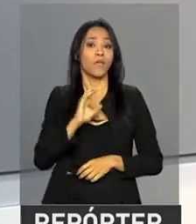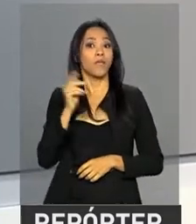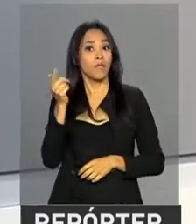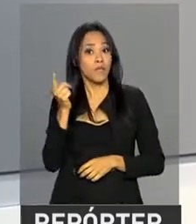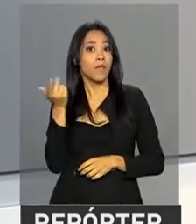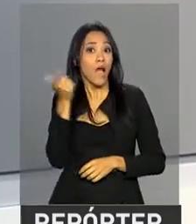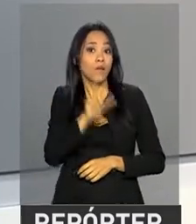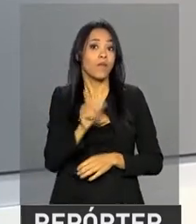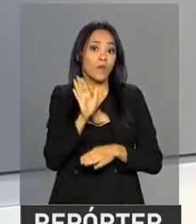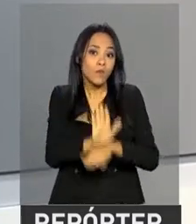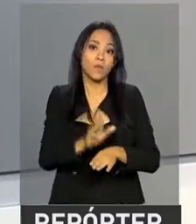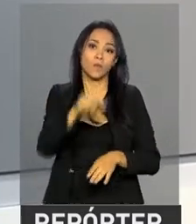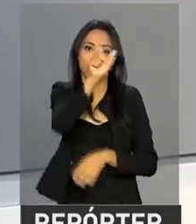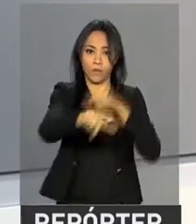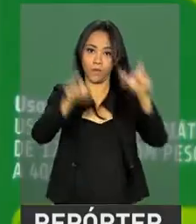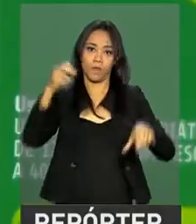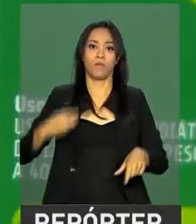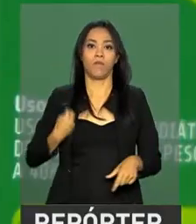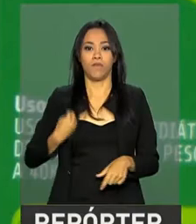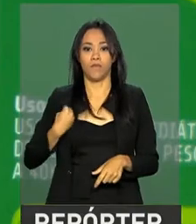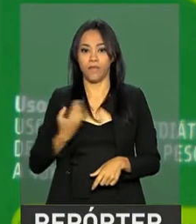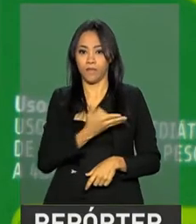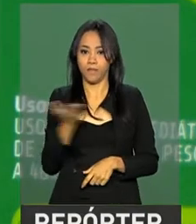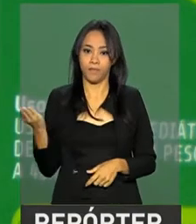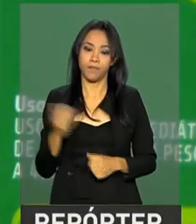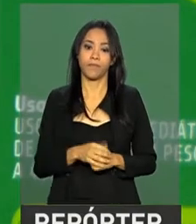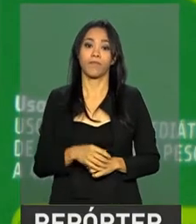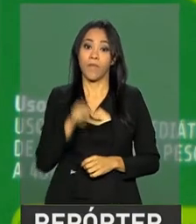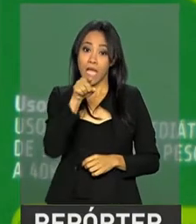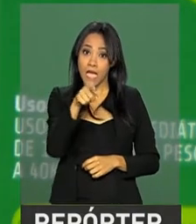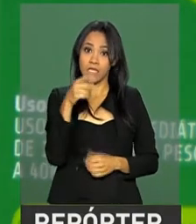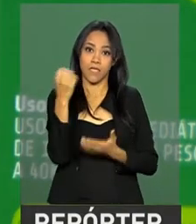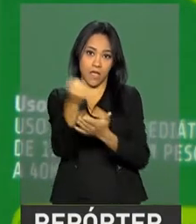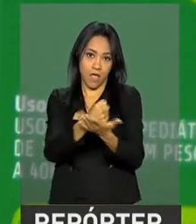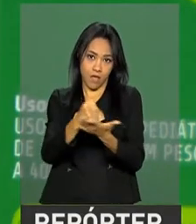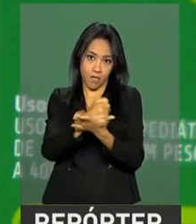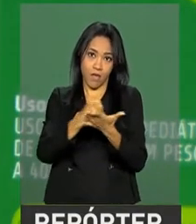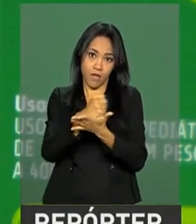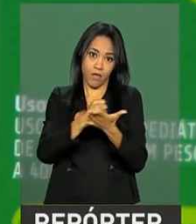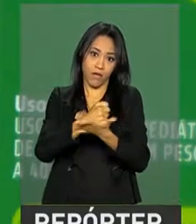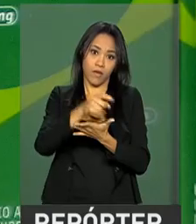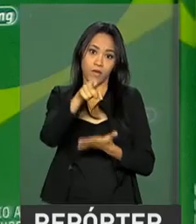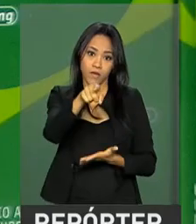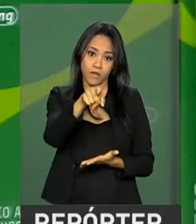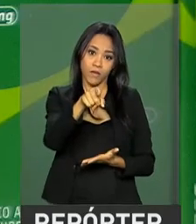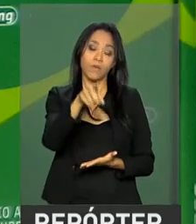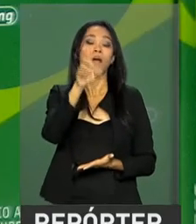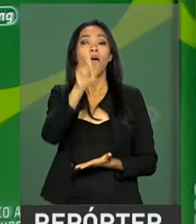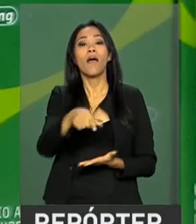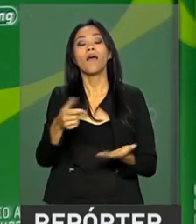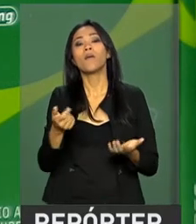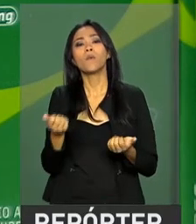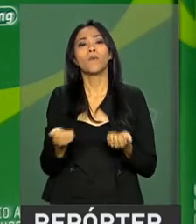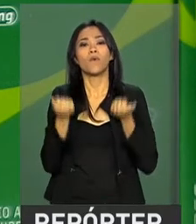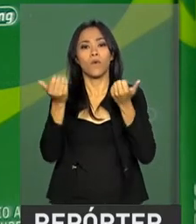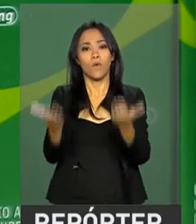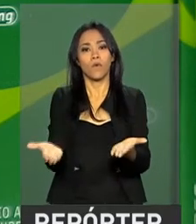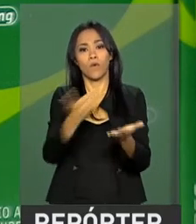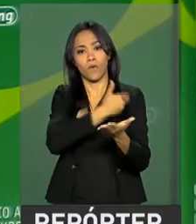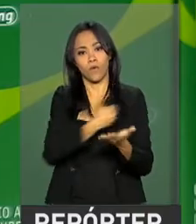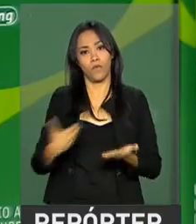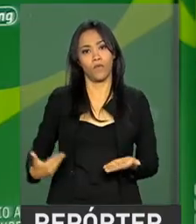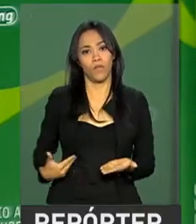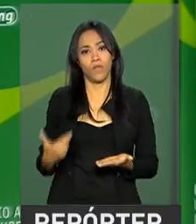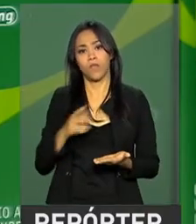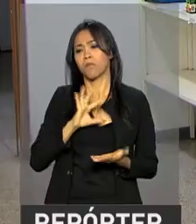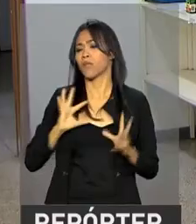a rotina dos pacientes. O remédio é o dolutegravir, ofertado pelo governo para